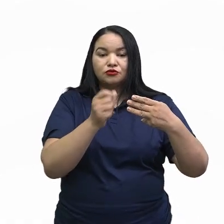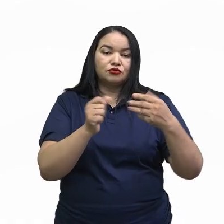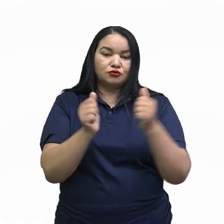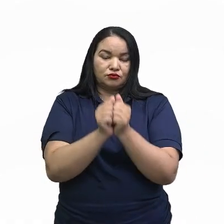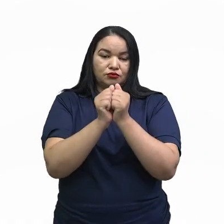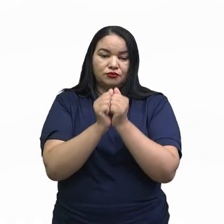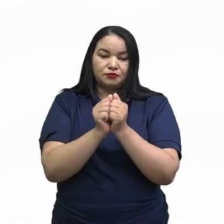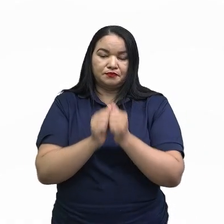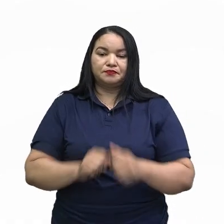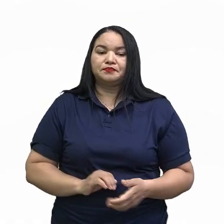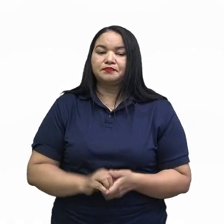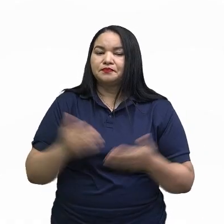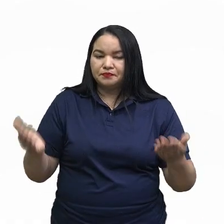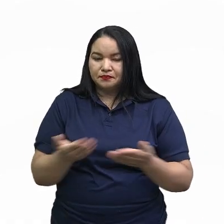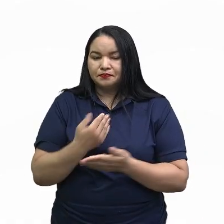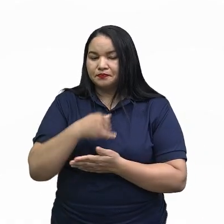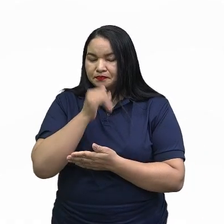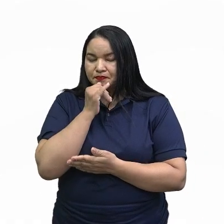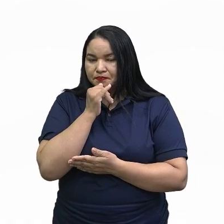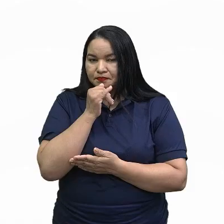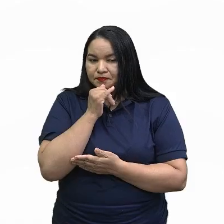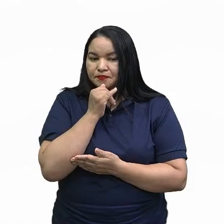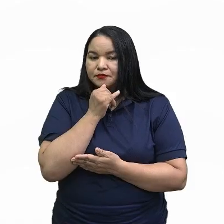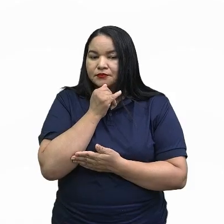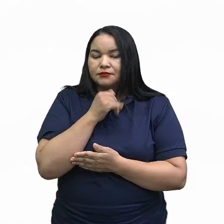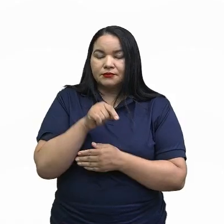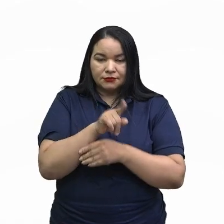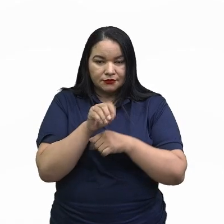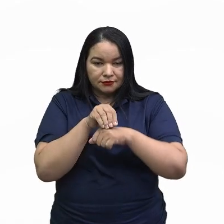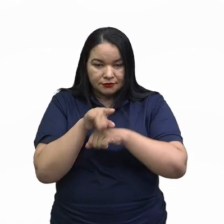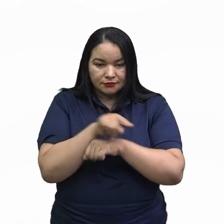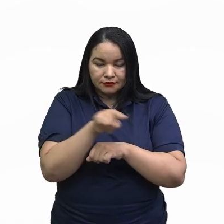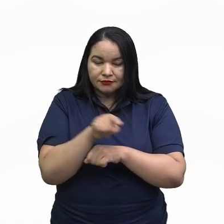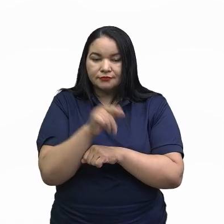exemplos aqui para a gente reforçar essas ideias.